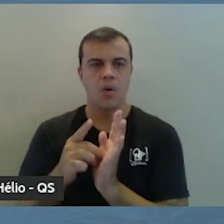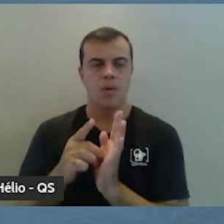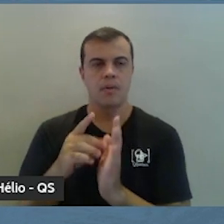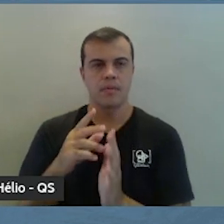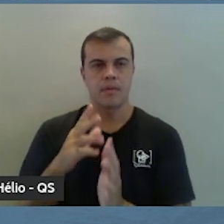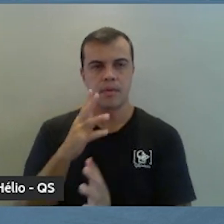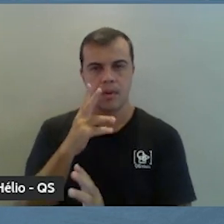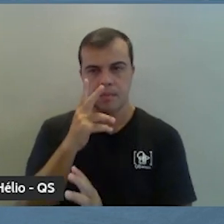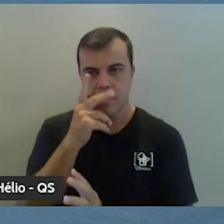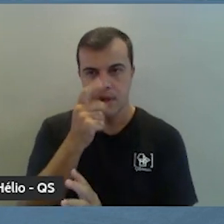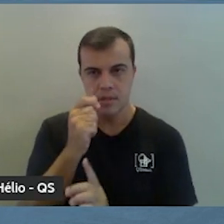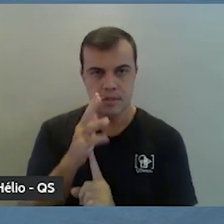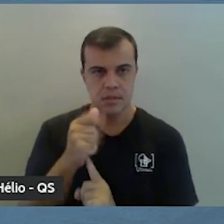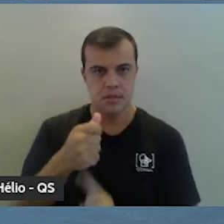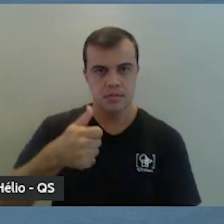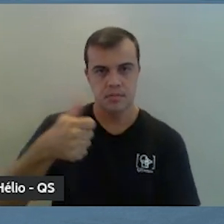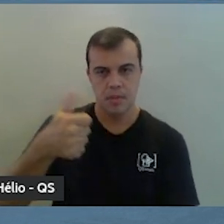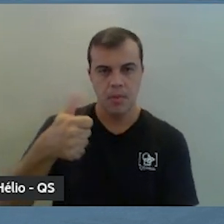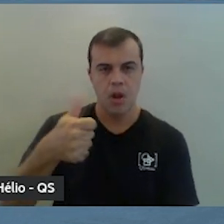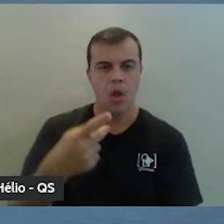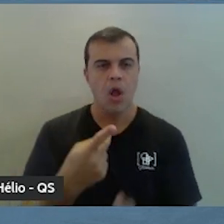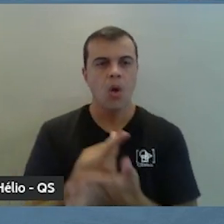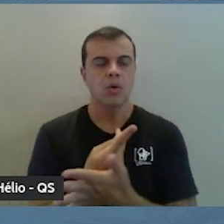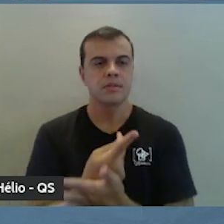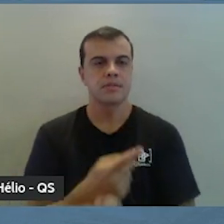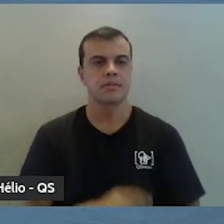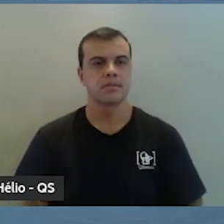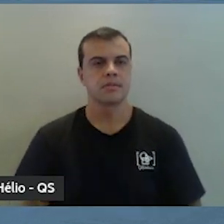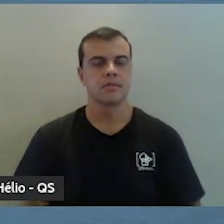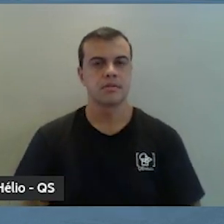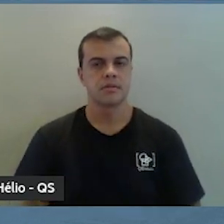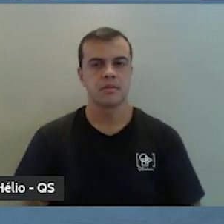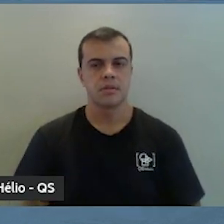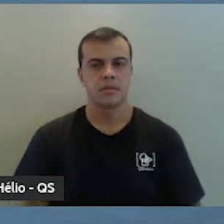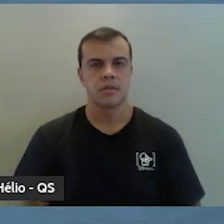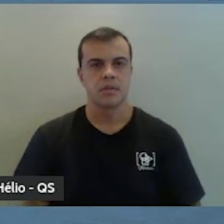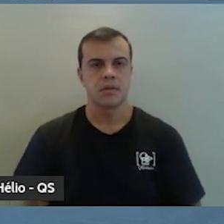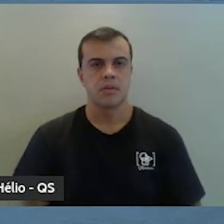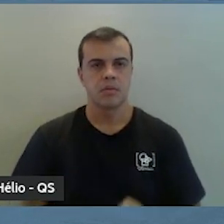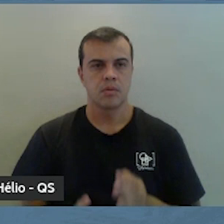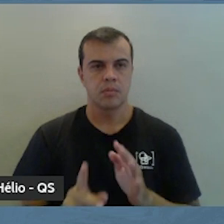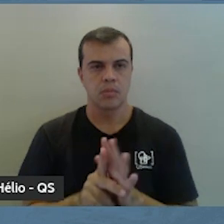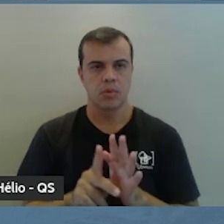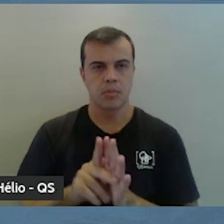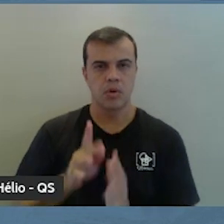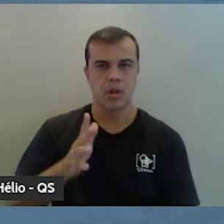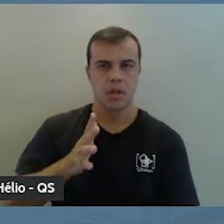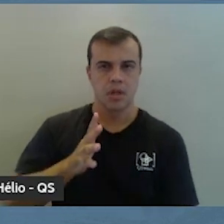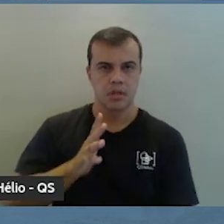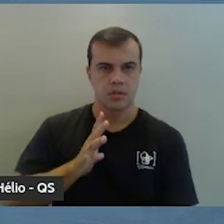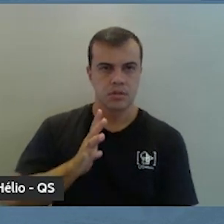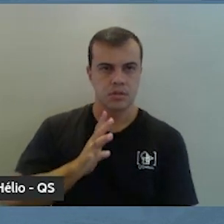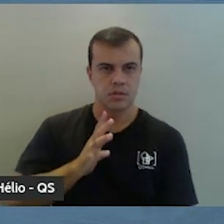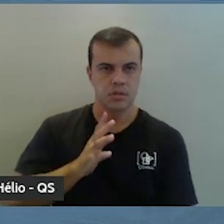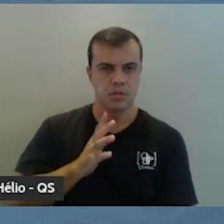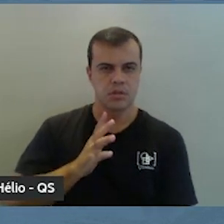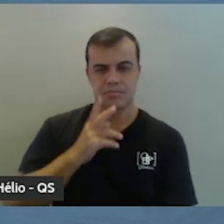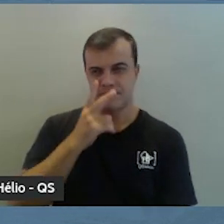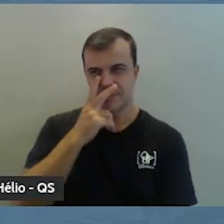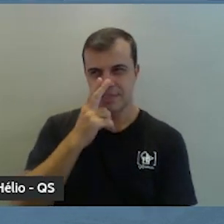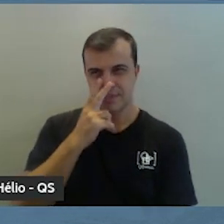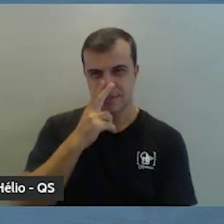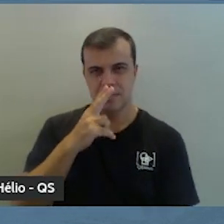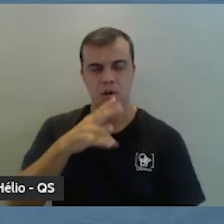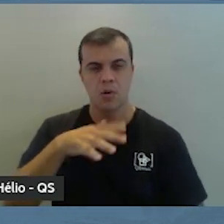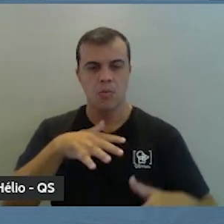Artes, primeiro, ela acontece muito para elite. Um movimento